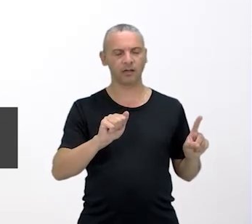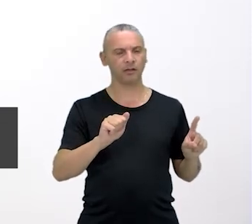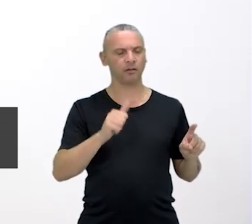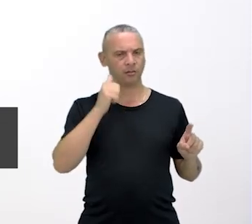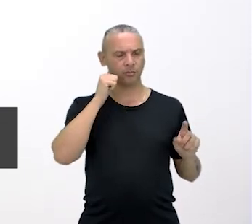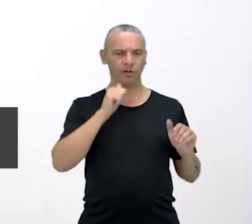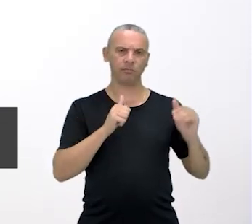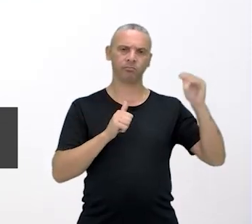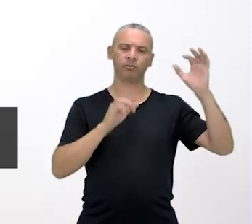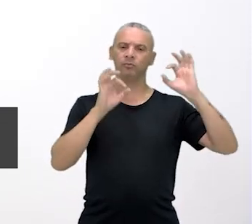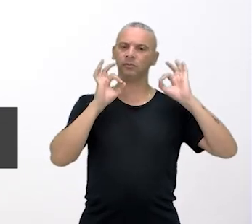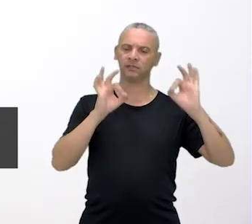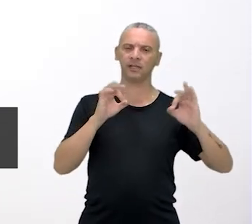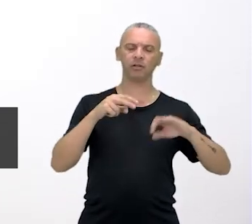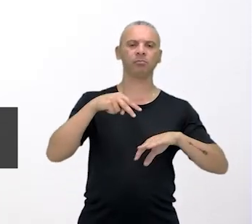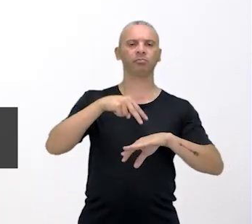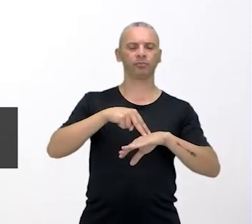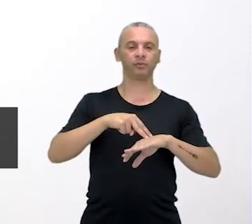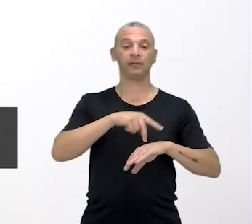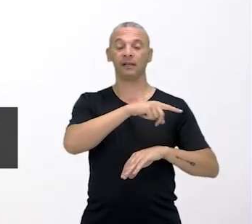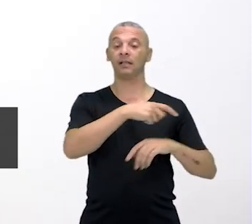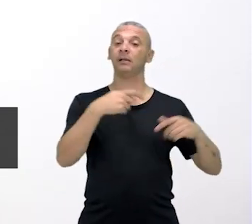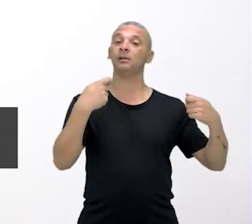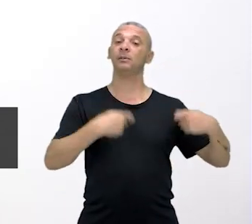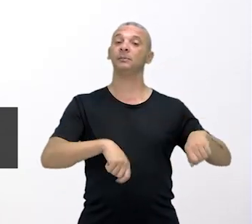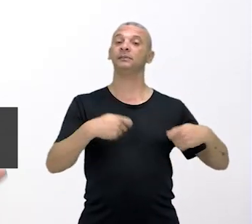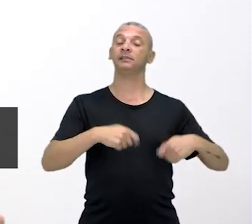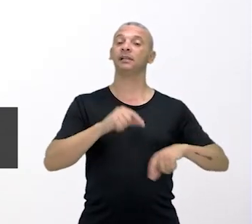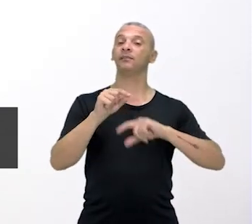emancipada, autônoma, ela socialmente precisava de